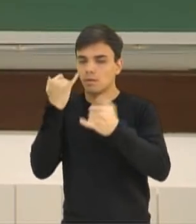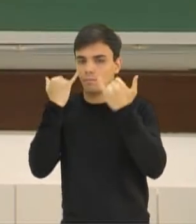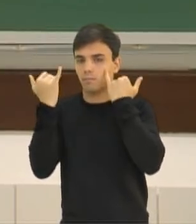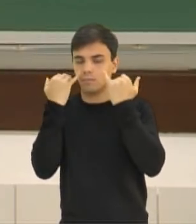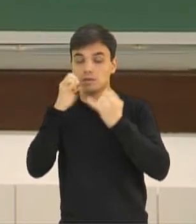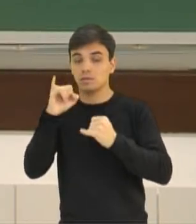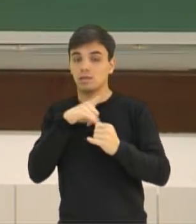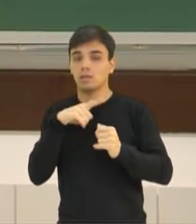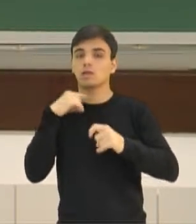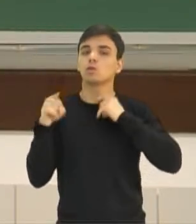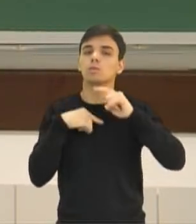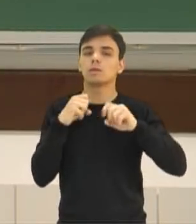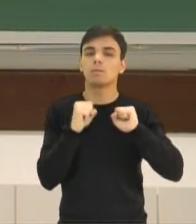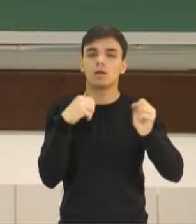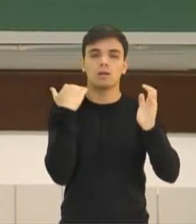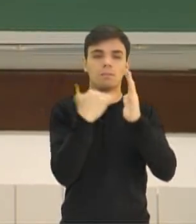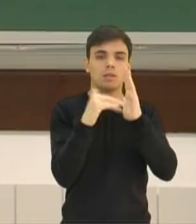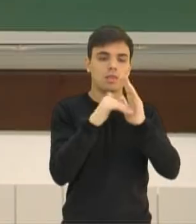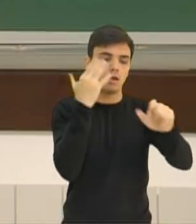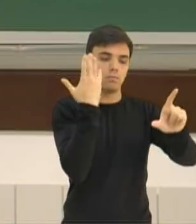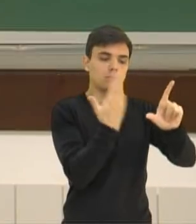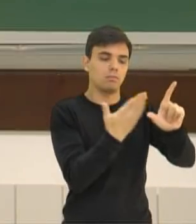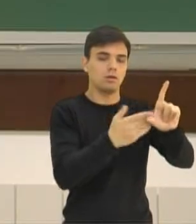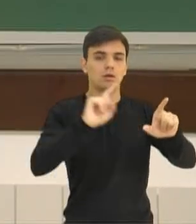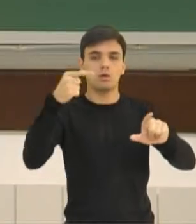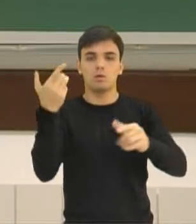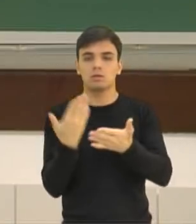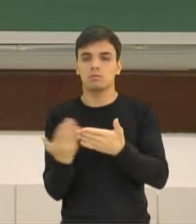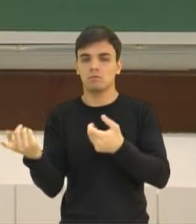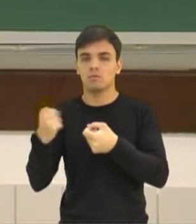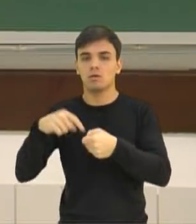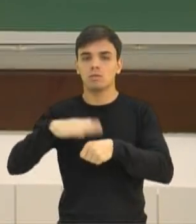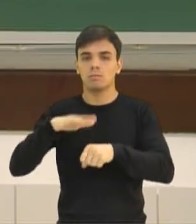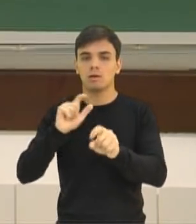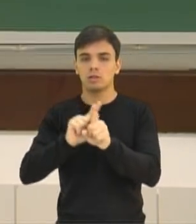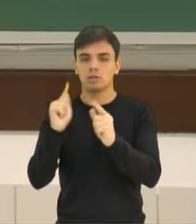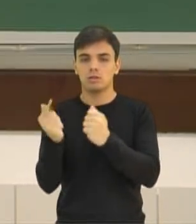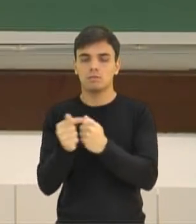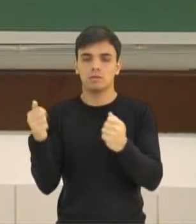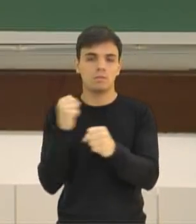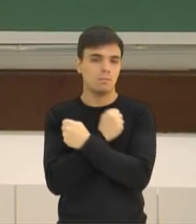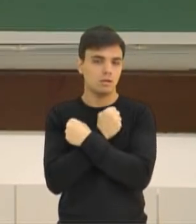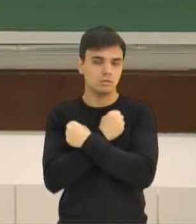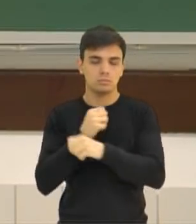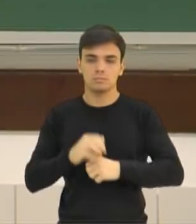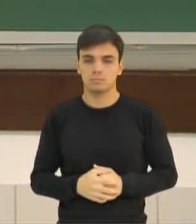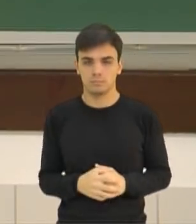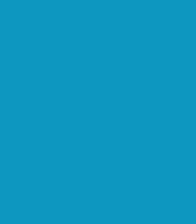dúvidas, perguntem lá no aplicativo. Na aula que vem voltamos com mais geografia. Um abraço a todos e até lá!